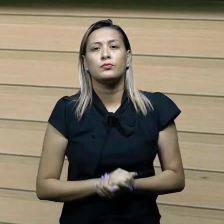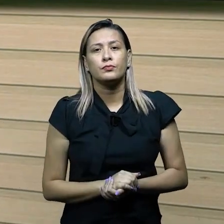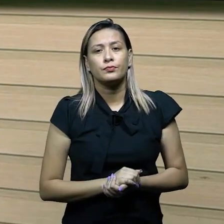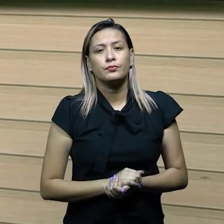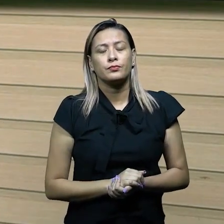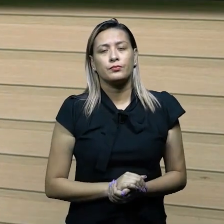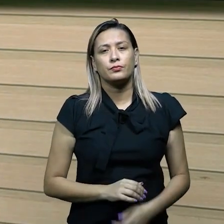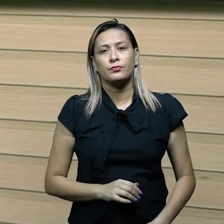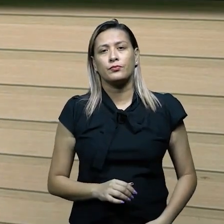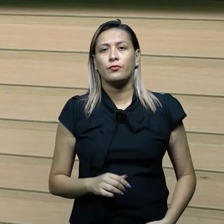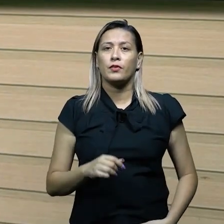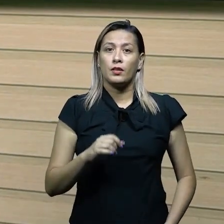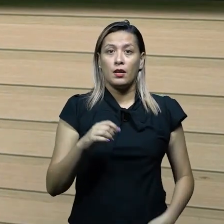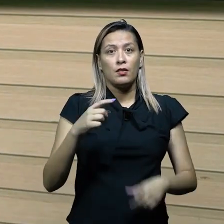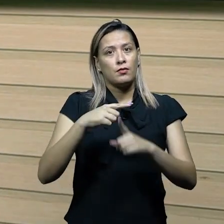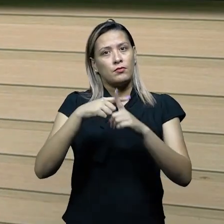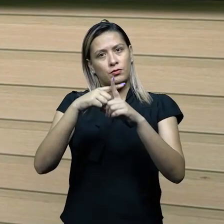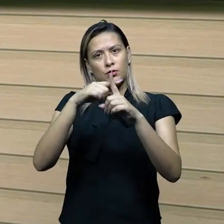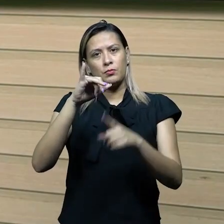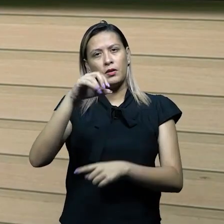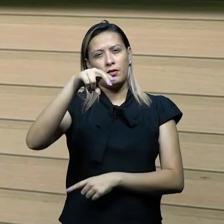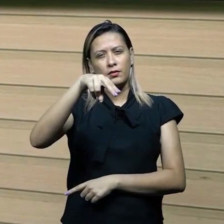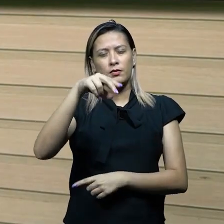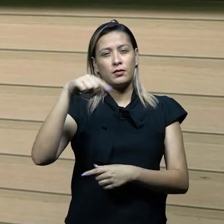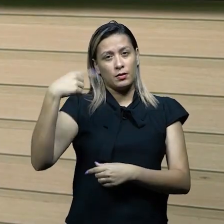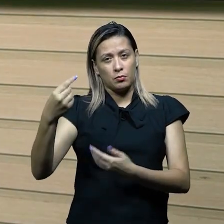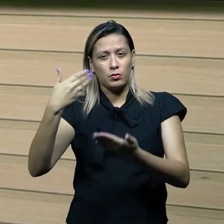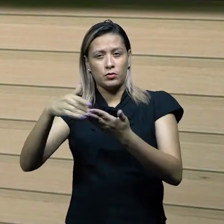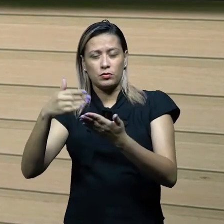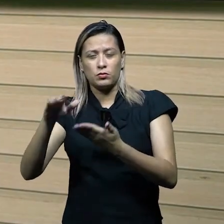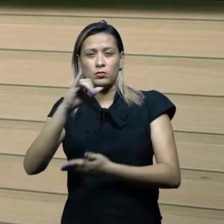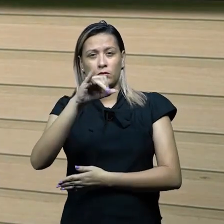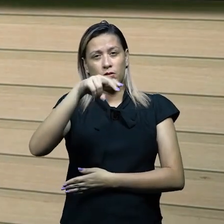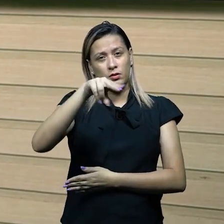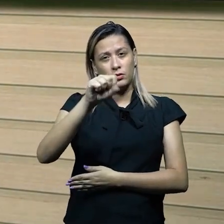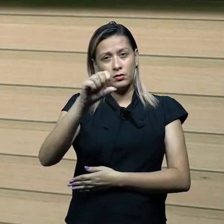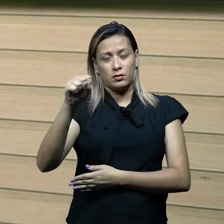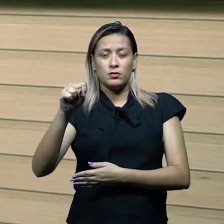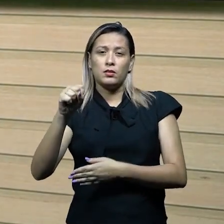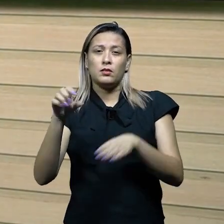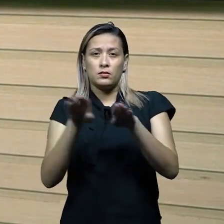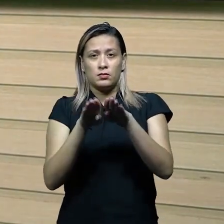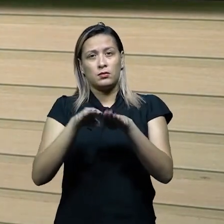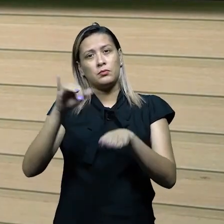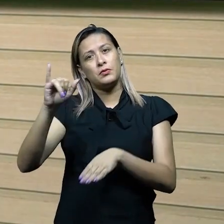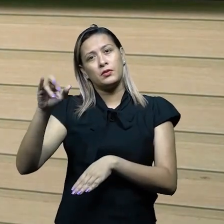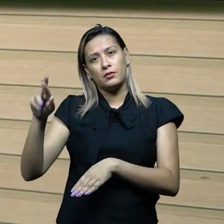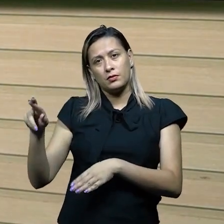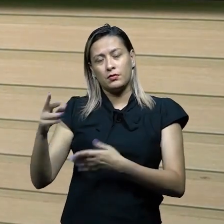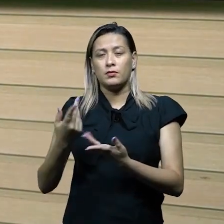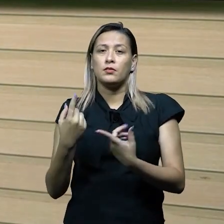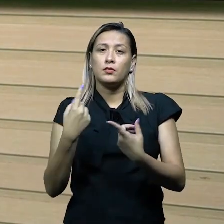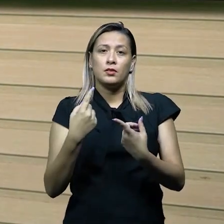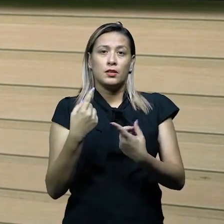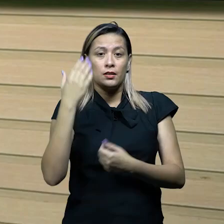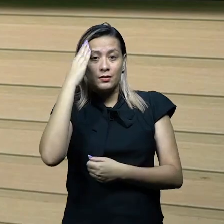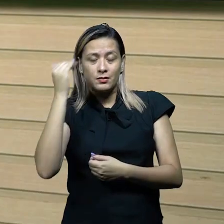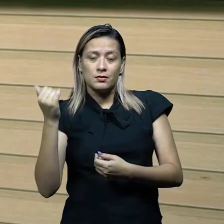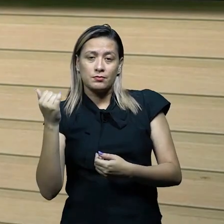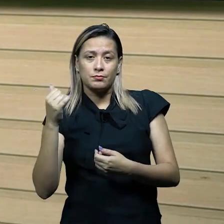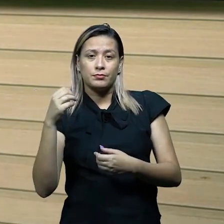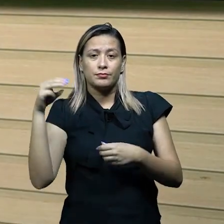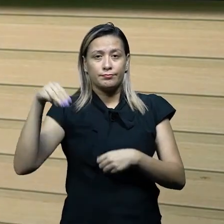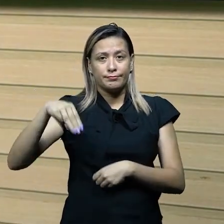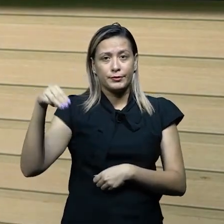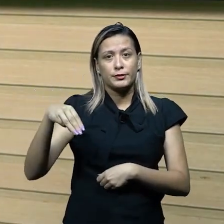vou somar. Depois eu tiro o INSS e o imposto de renda. Então, esses são cálculos matemáticos. Eu costumo dizer que quem entende matemática não esquece nunca mais, porque é